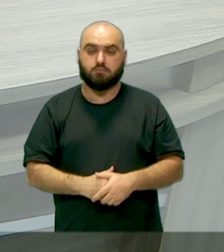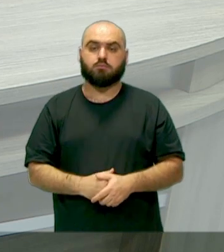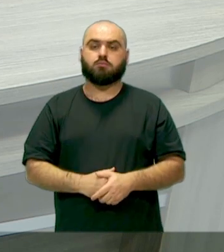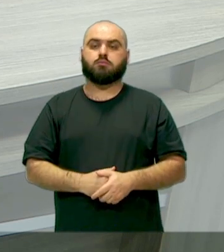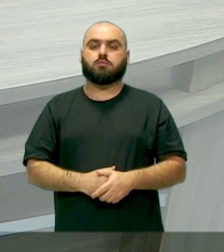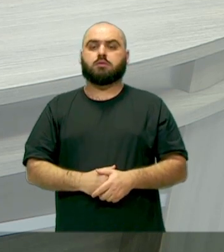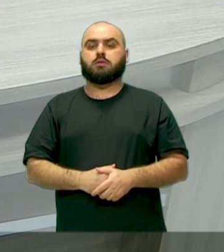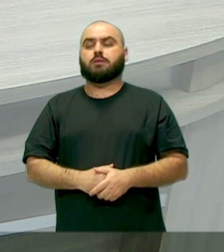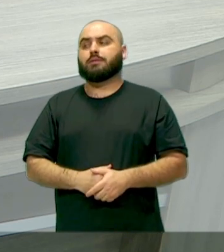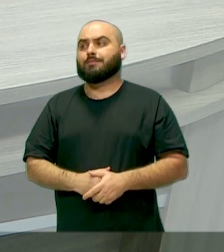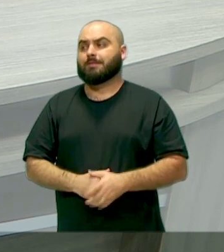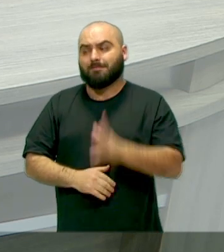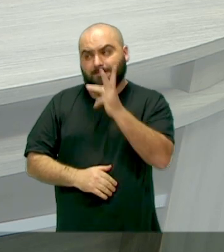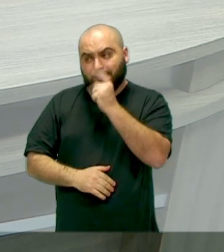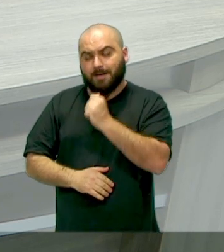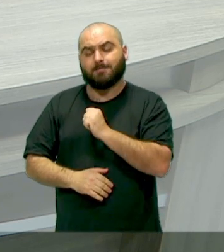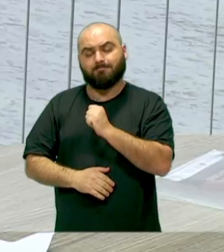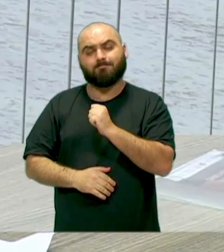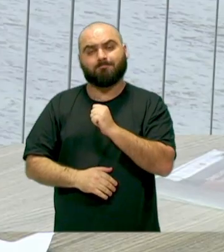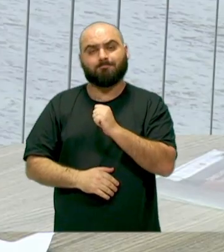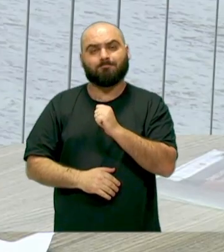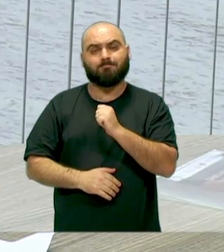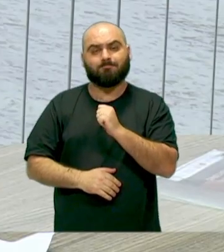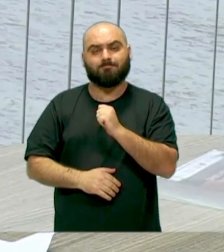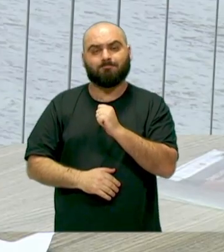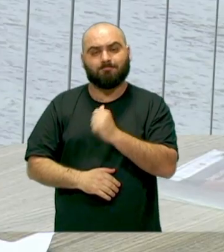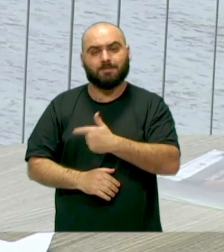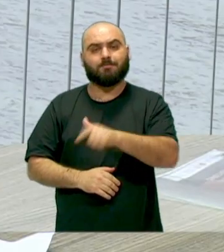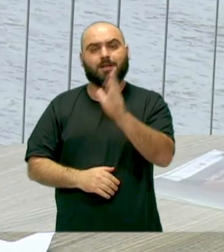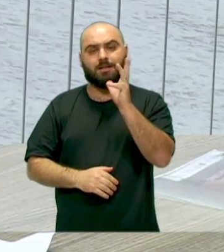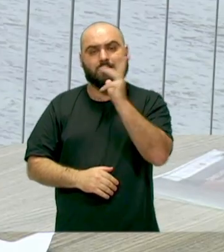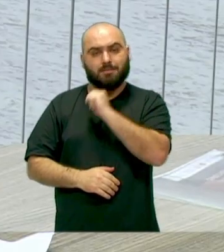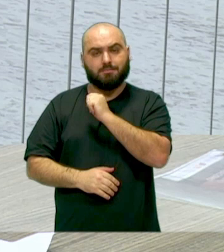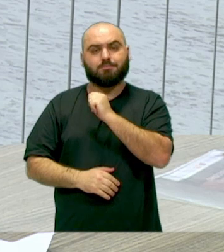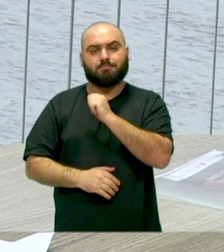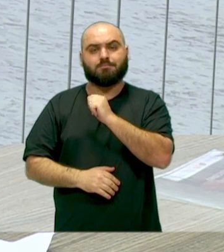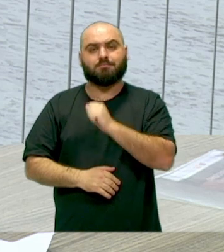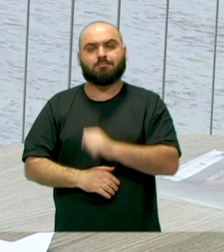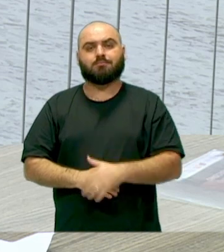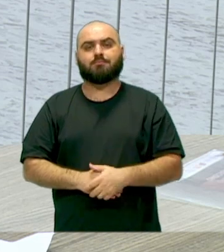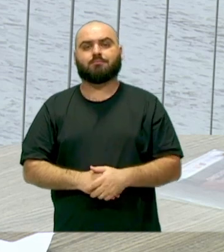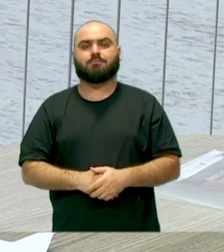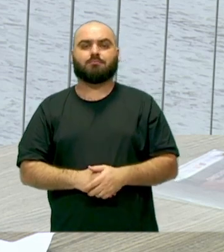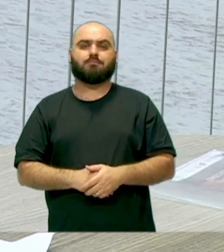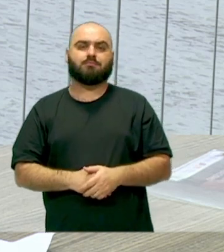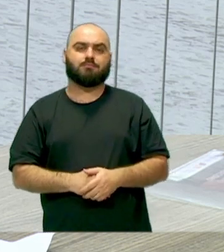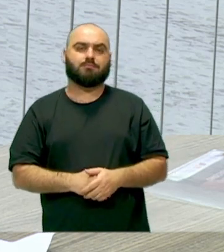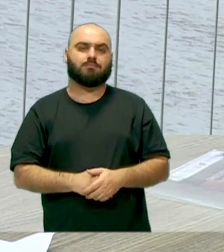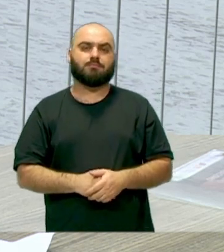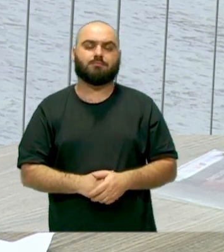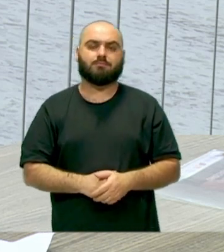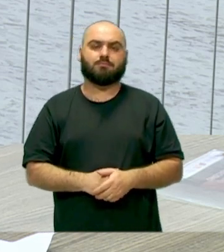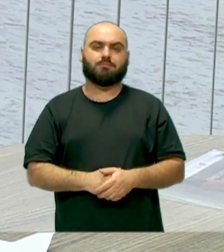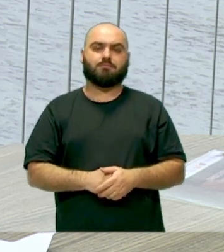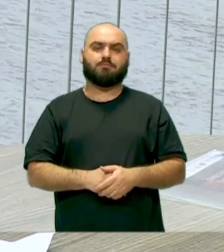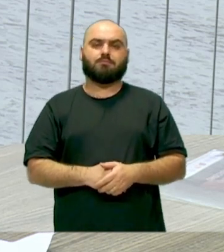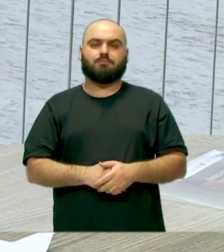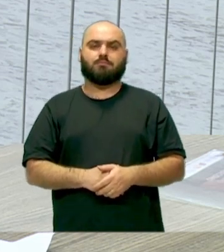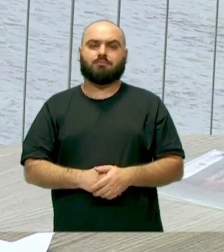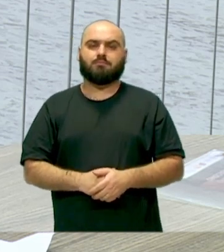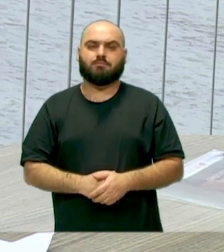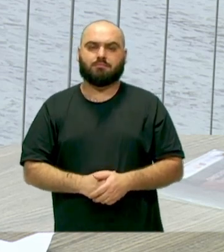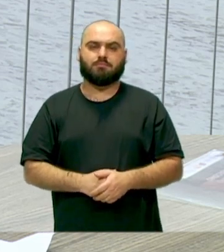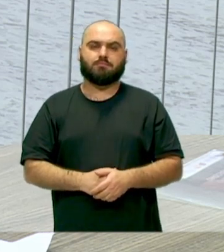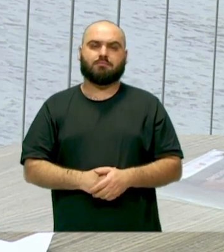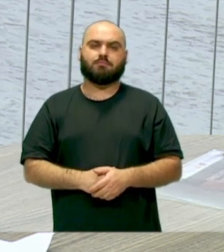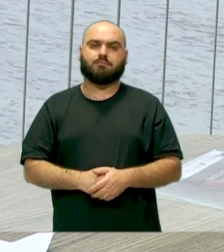Vai levar um tempo. Vai levar um tempo. Eu não vou ter bem